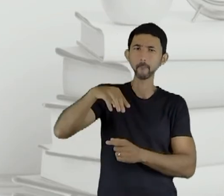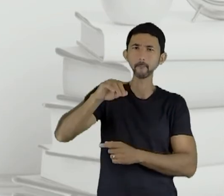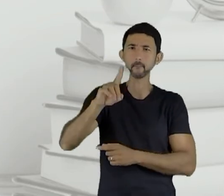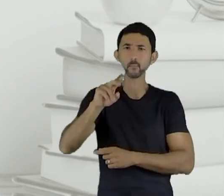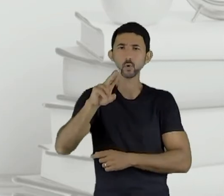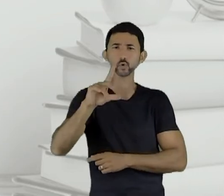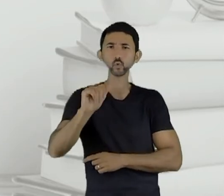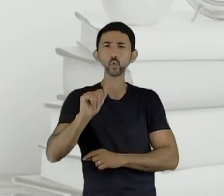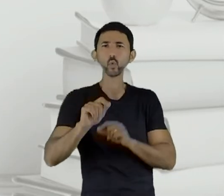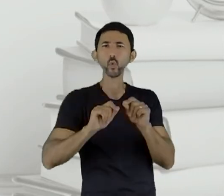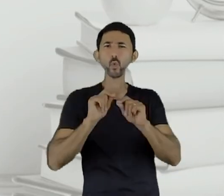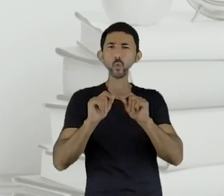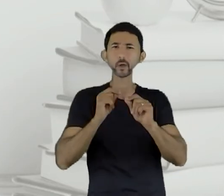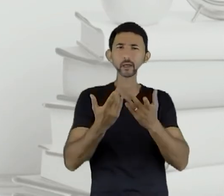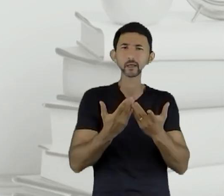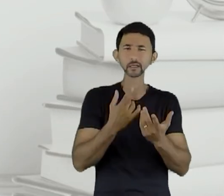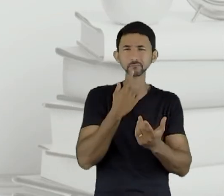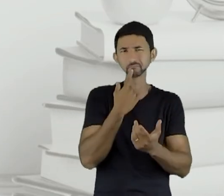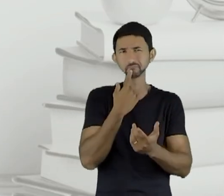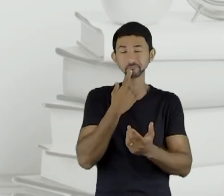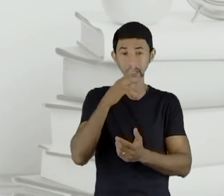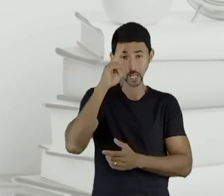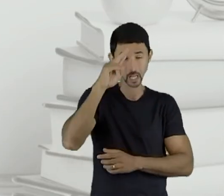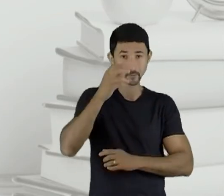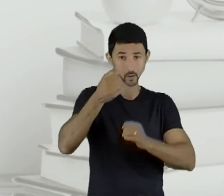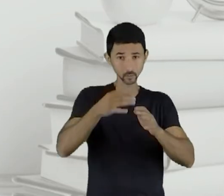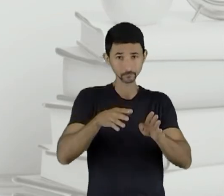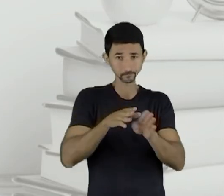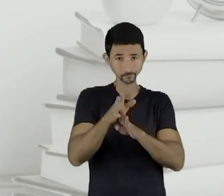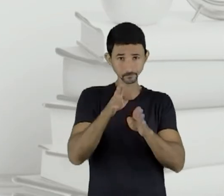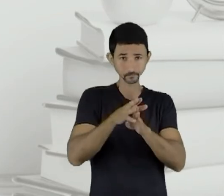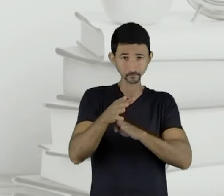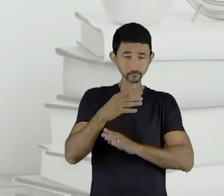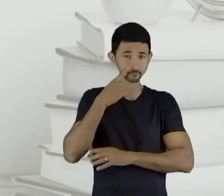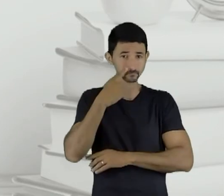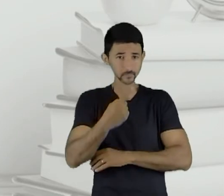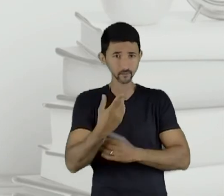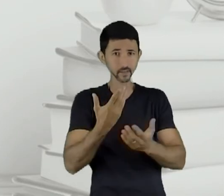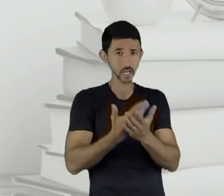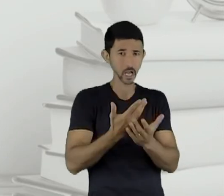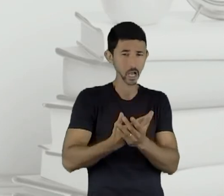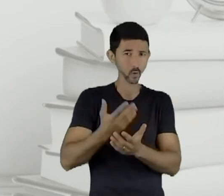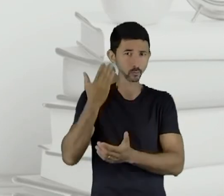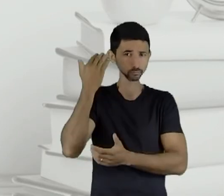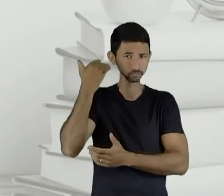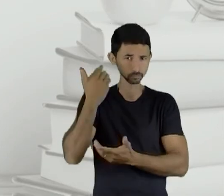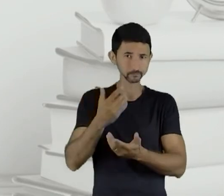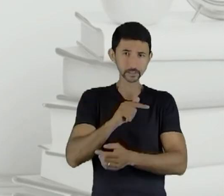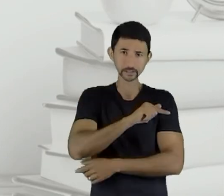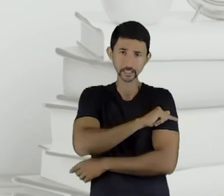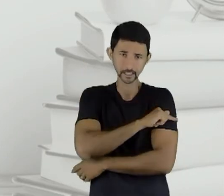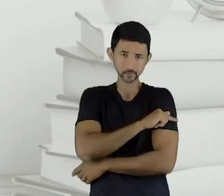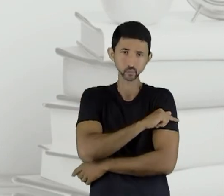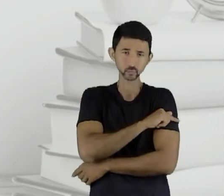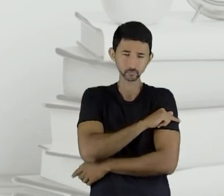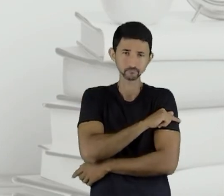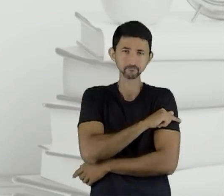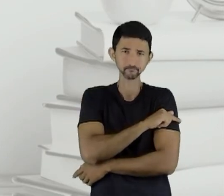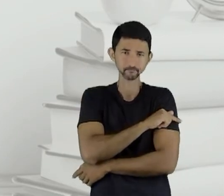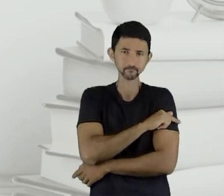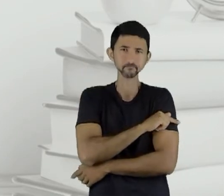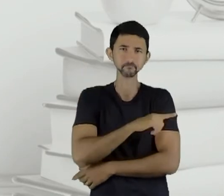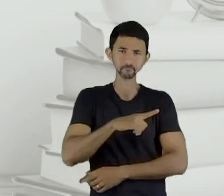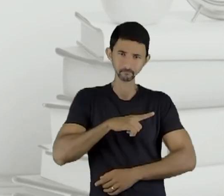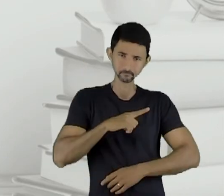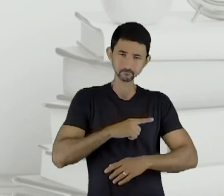módulo, né? Para você que não lembra o que é módulo, recomendo verificar algumas aulas do 7º ano, certo? Que a